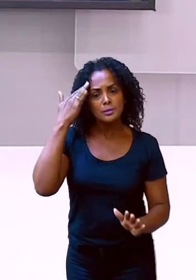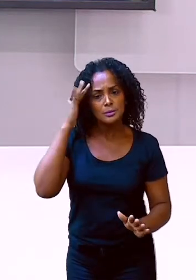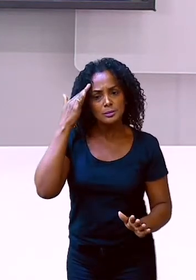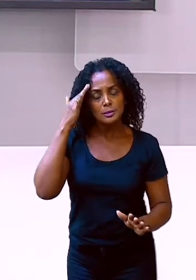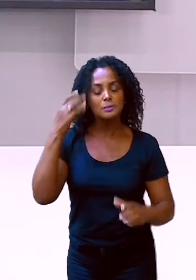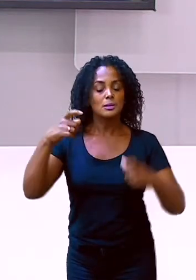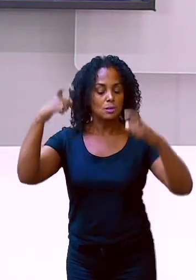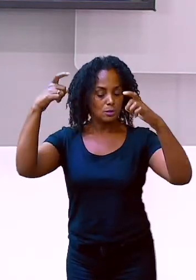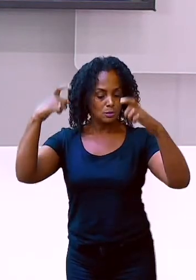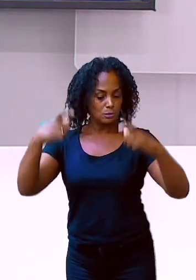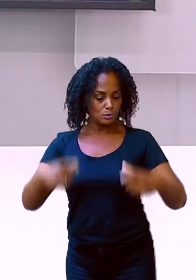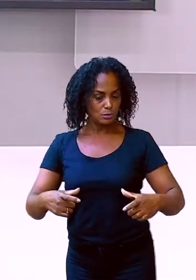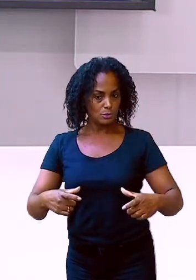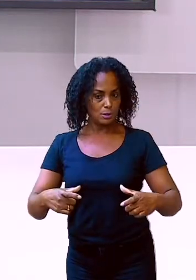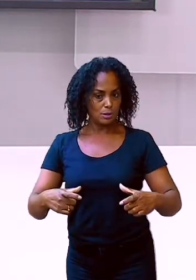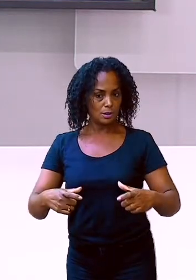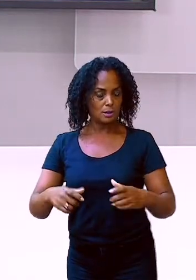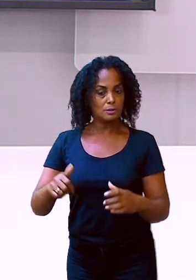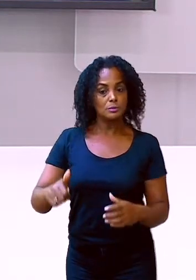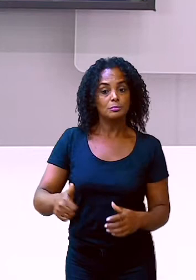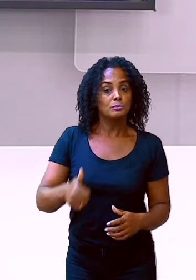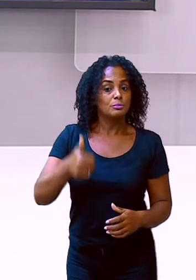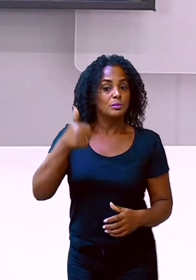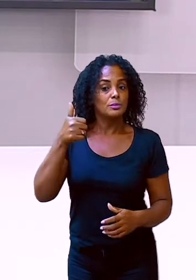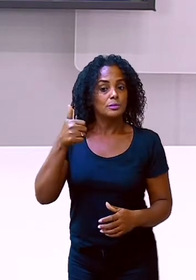um lugar preferencial.